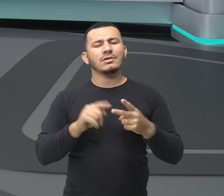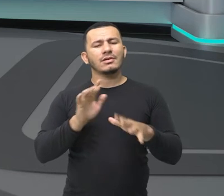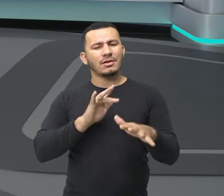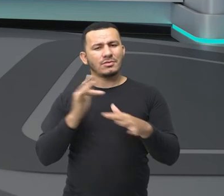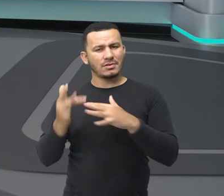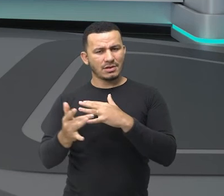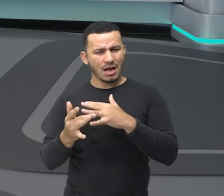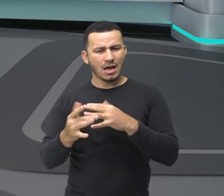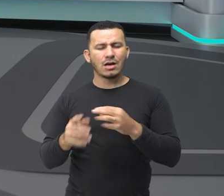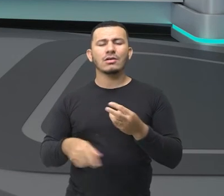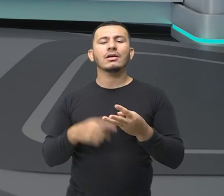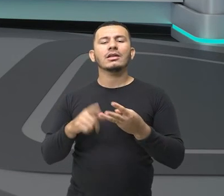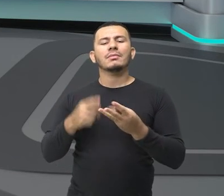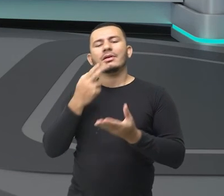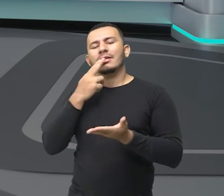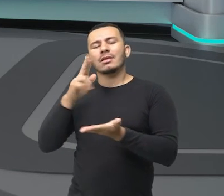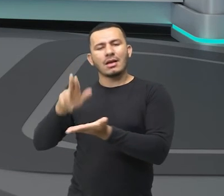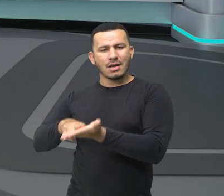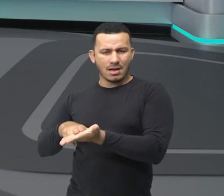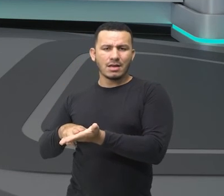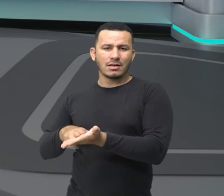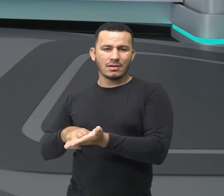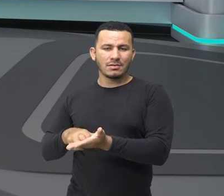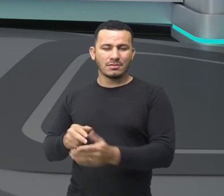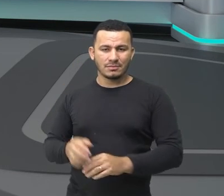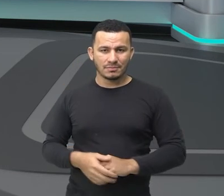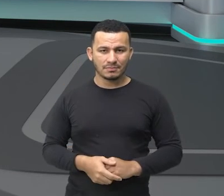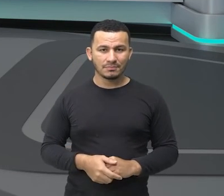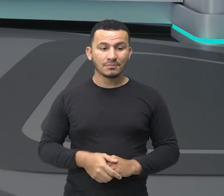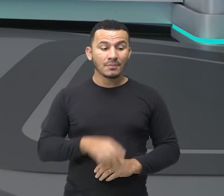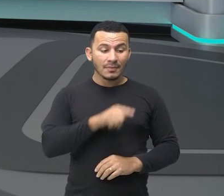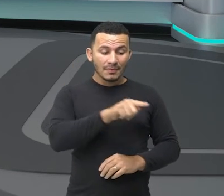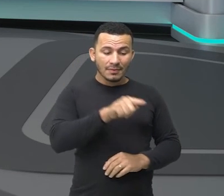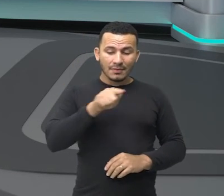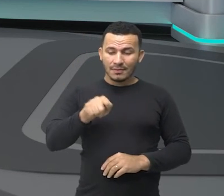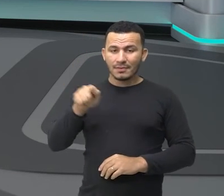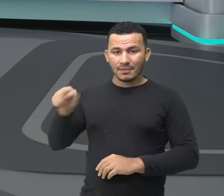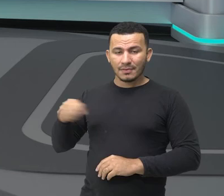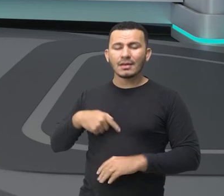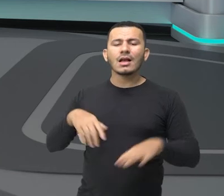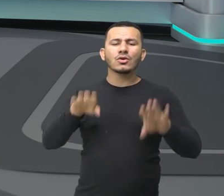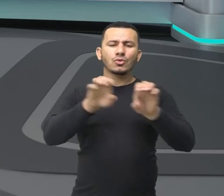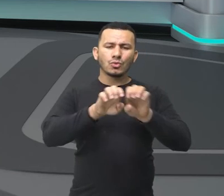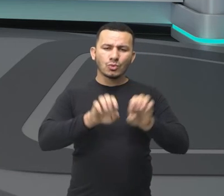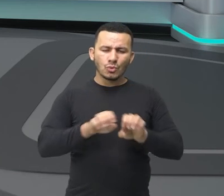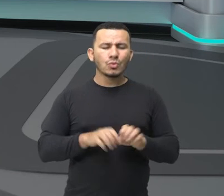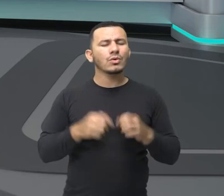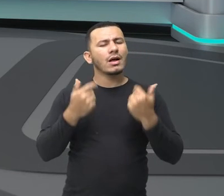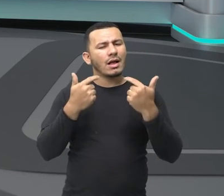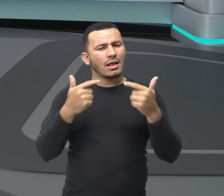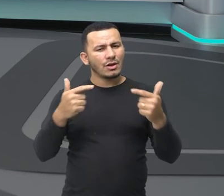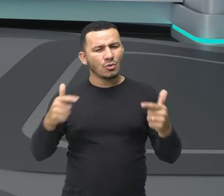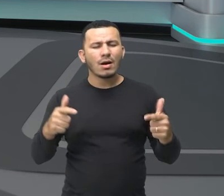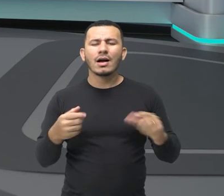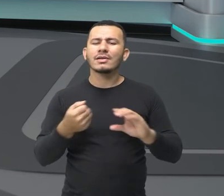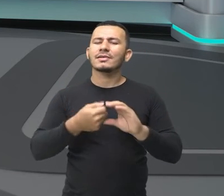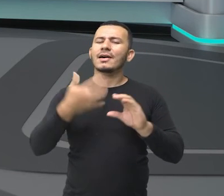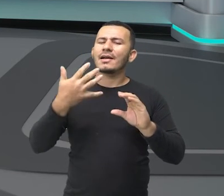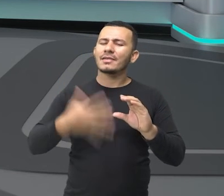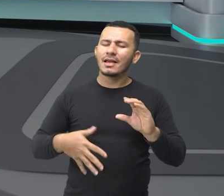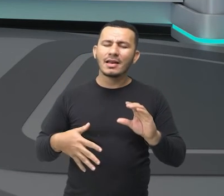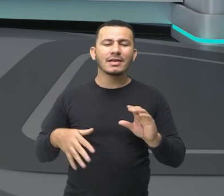rede social e na carta do leitor. Cada uma com a sua estrutura e com a sua linguagem e com as